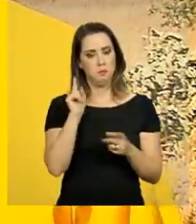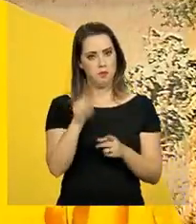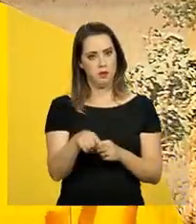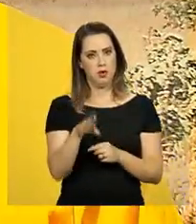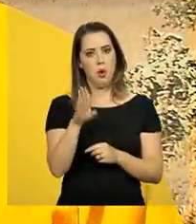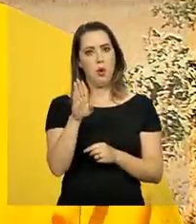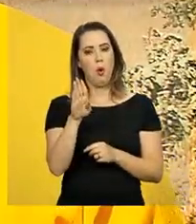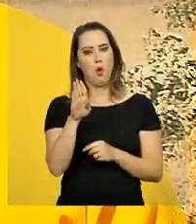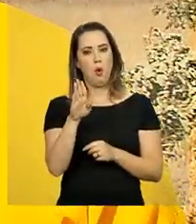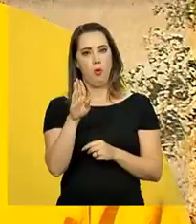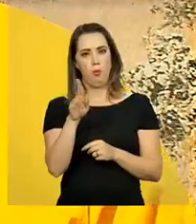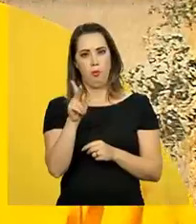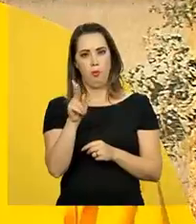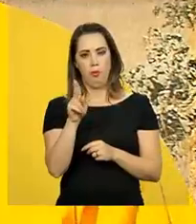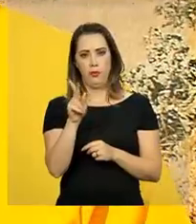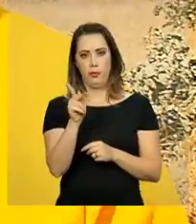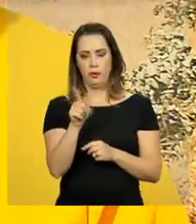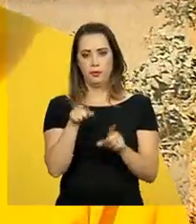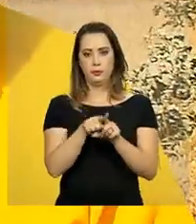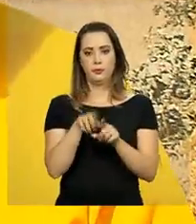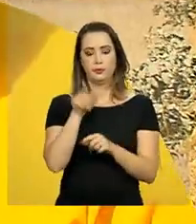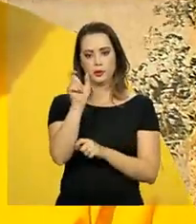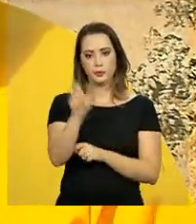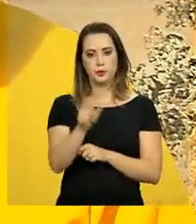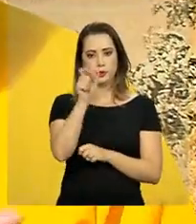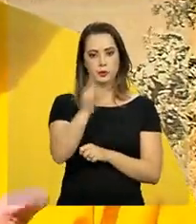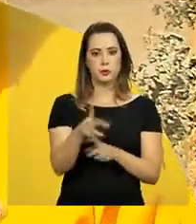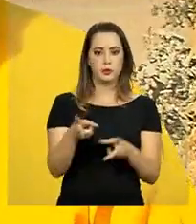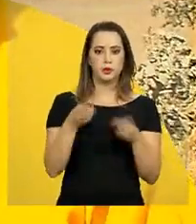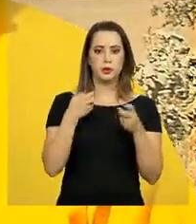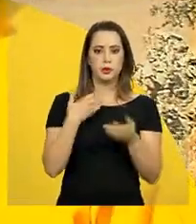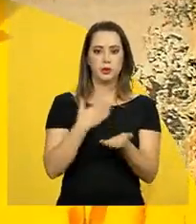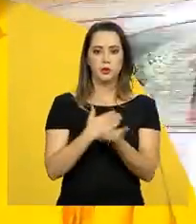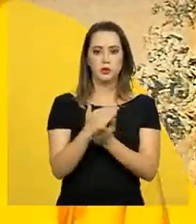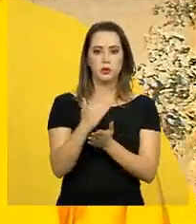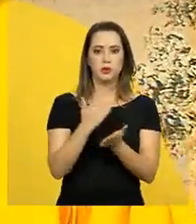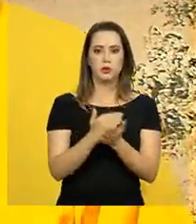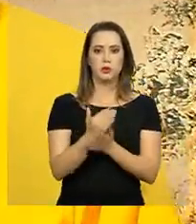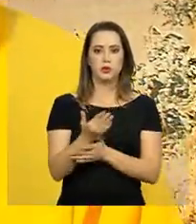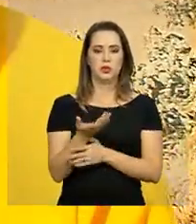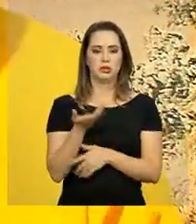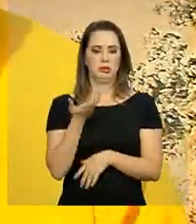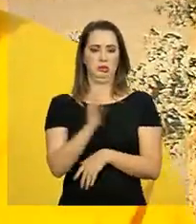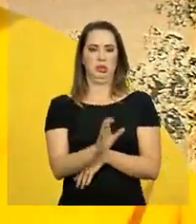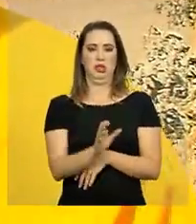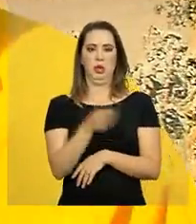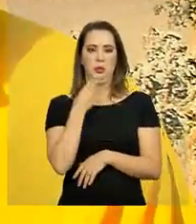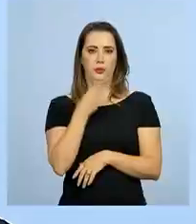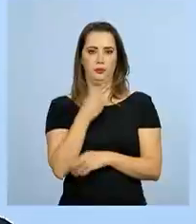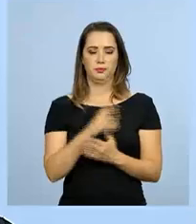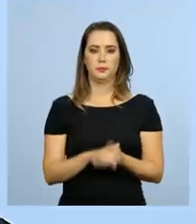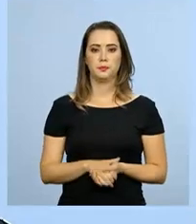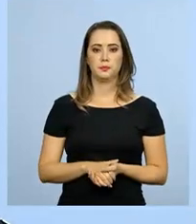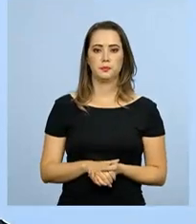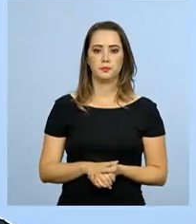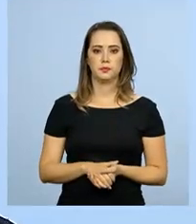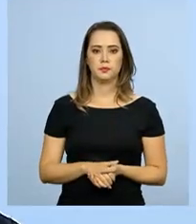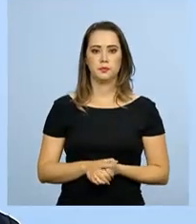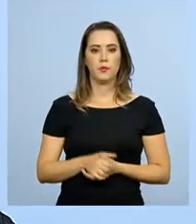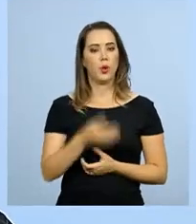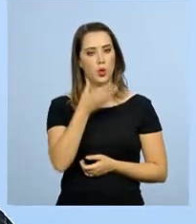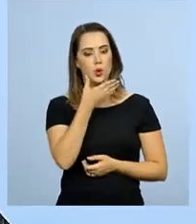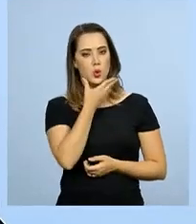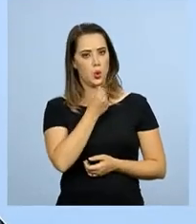de bupropiona, que é o medicamento que faz com que o indivíduo comece a não gostar do cigarro. Esse